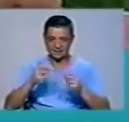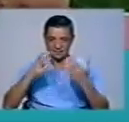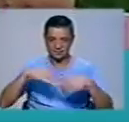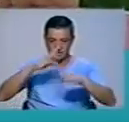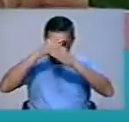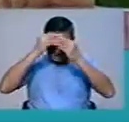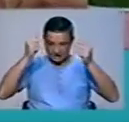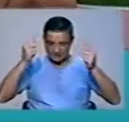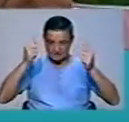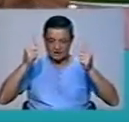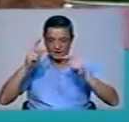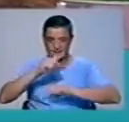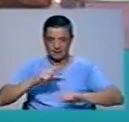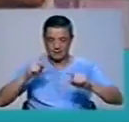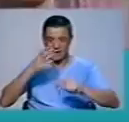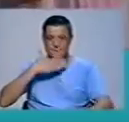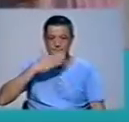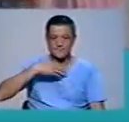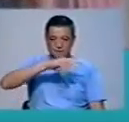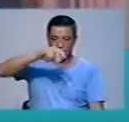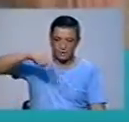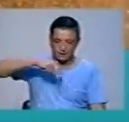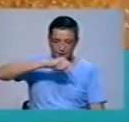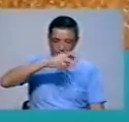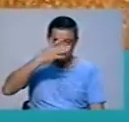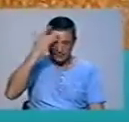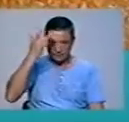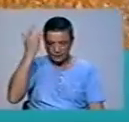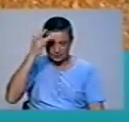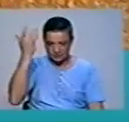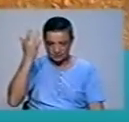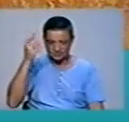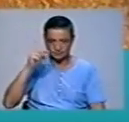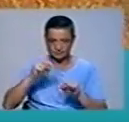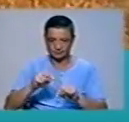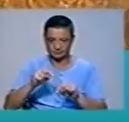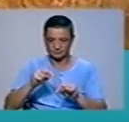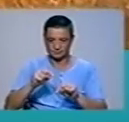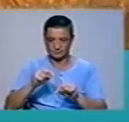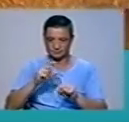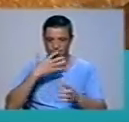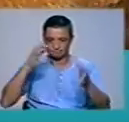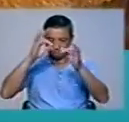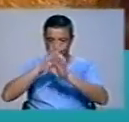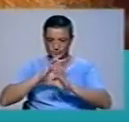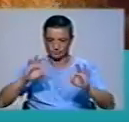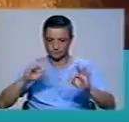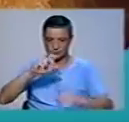esquecermos de atirarmos antes de colocar a farinha, porque será mais fácil depois para retirar do que fazer o que eu fiz. Enquanto a receita tem